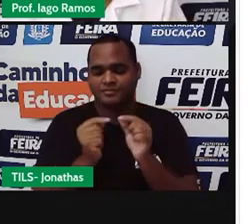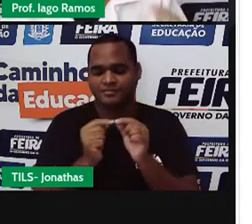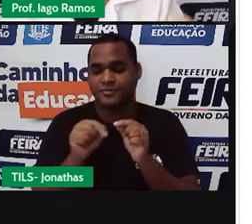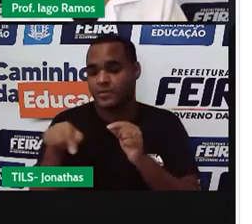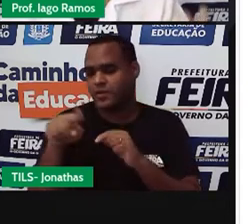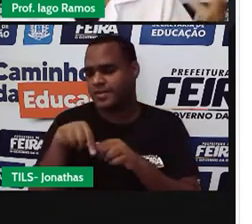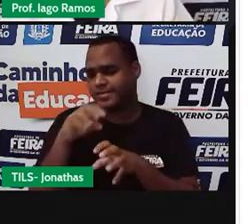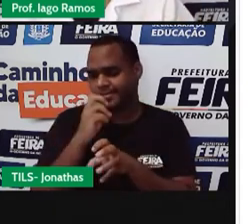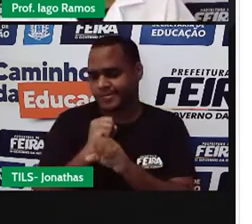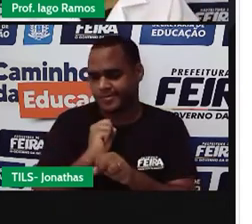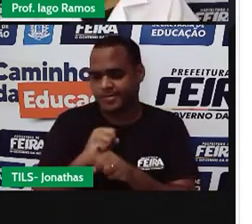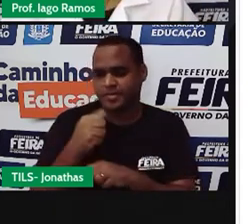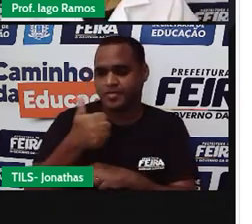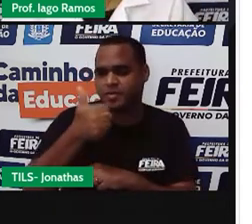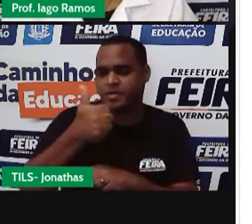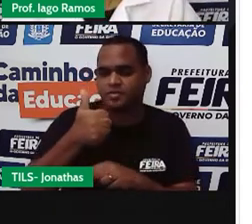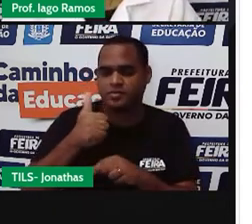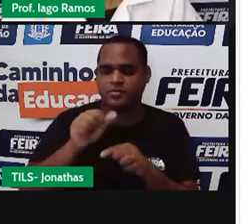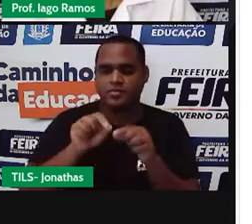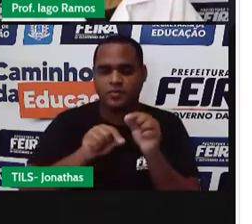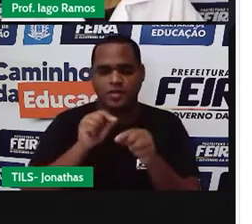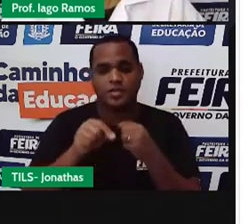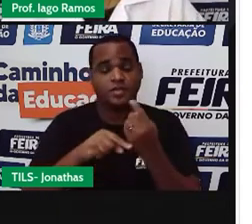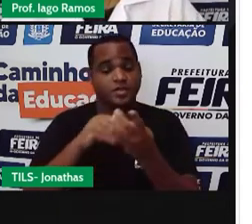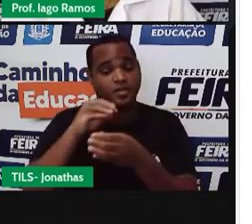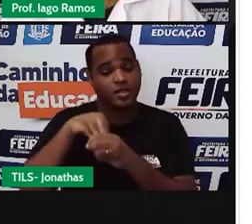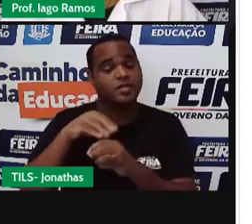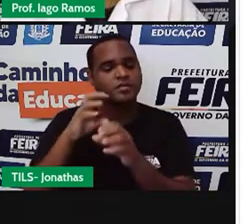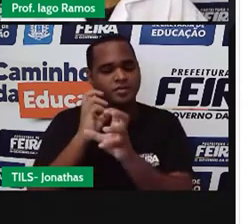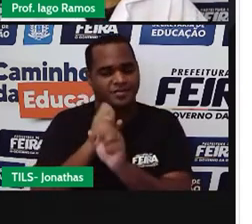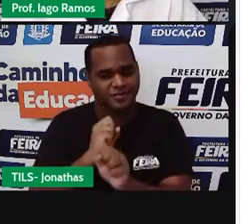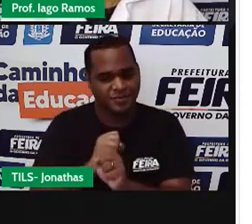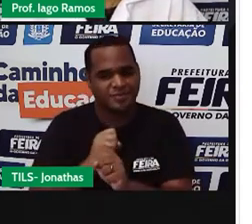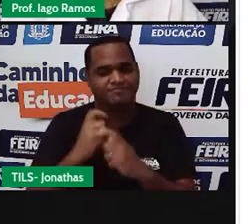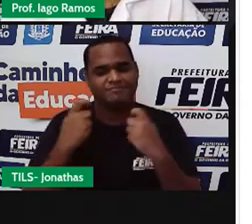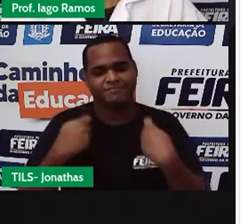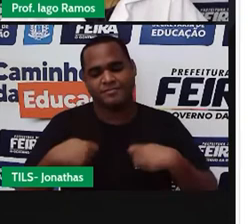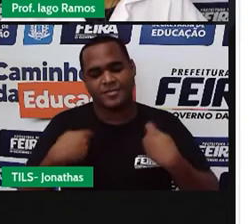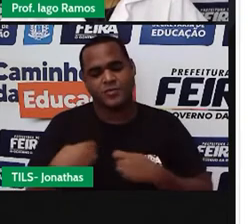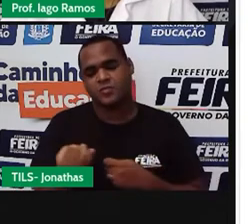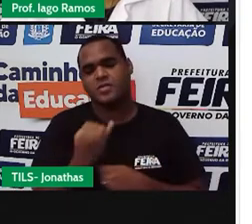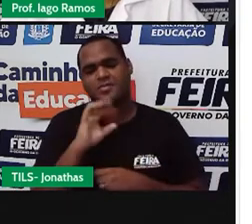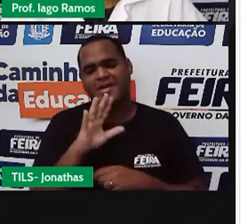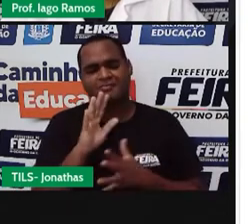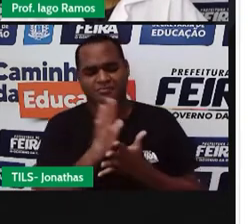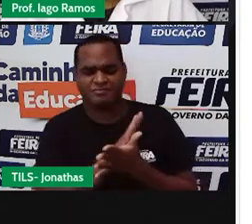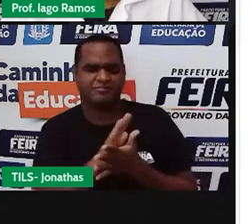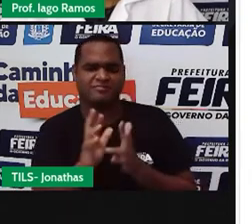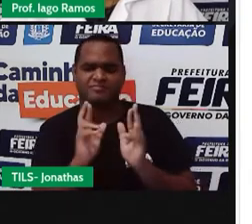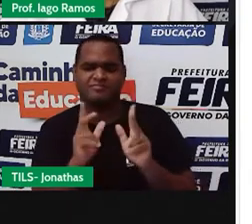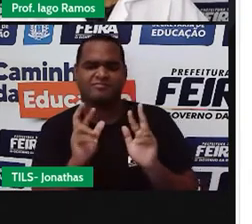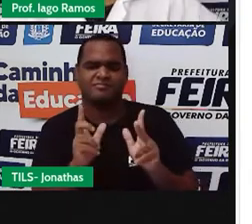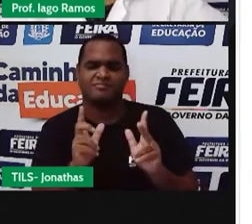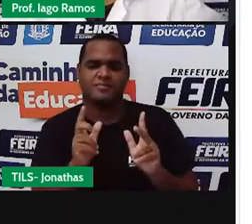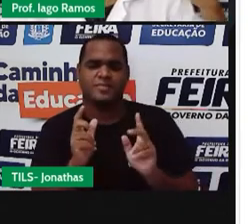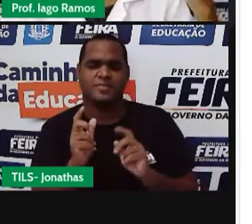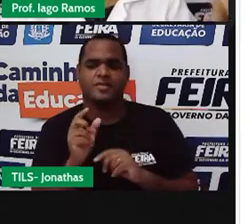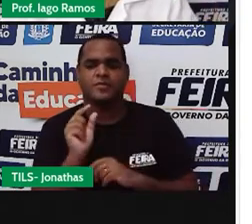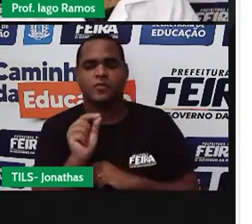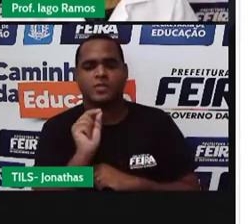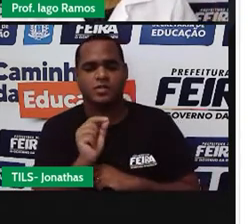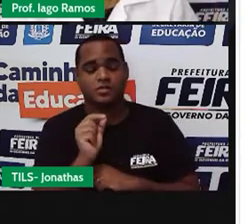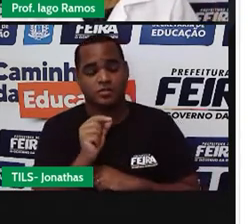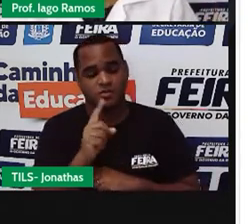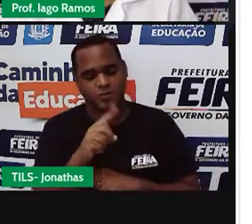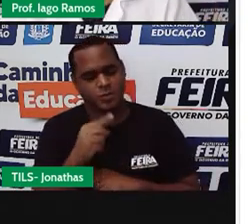fazer primeiro as contas que estão dentro dos parênteses Mas às vezes não aparece nada Ah e não